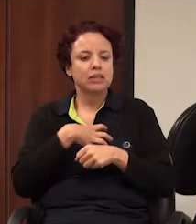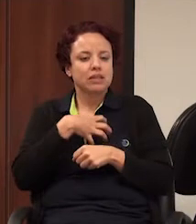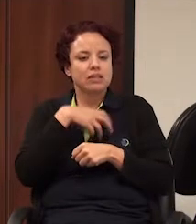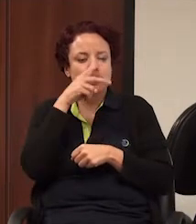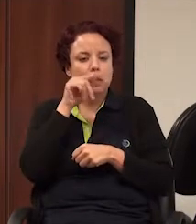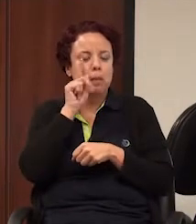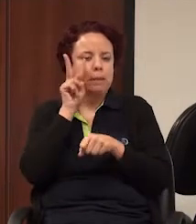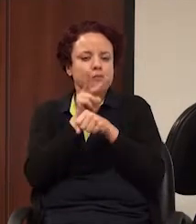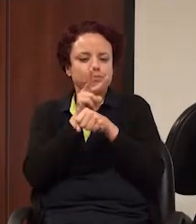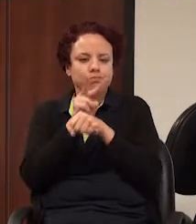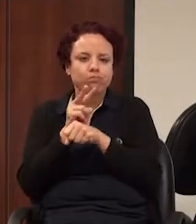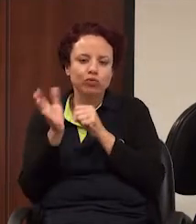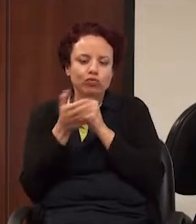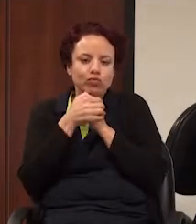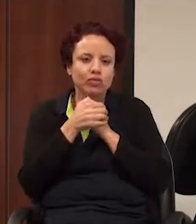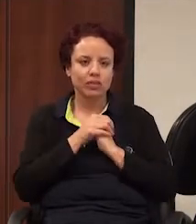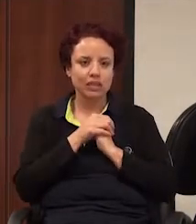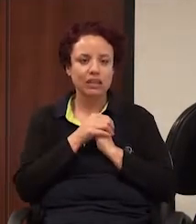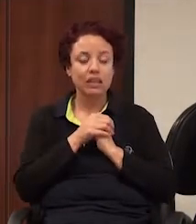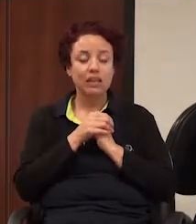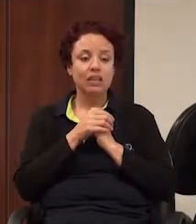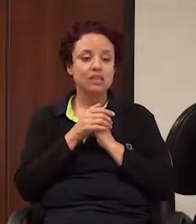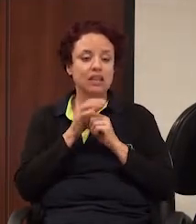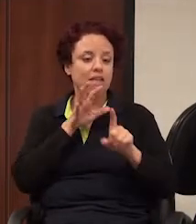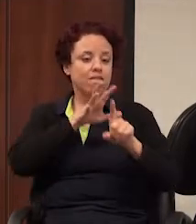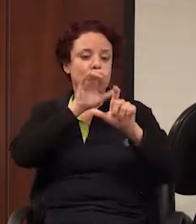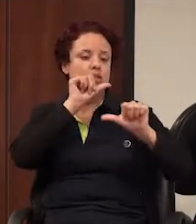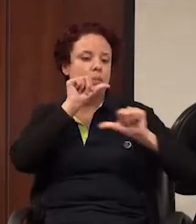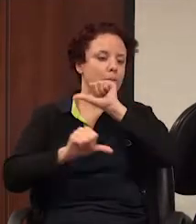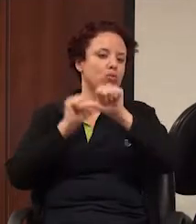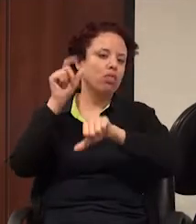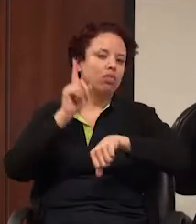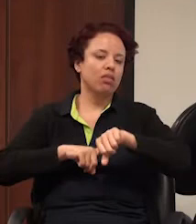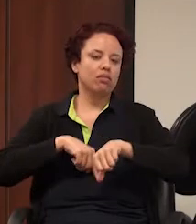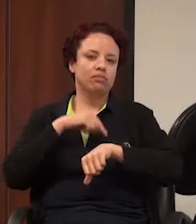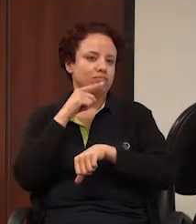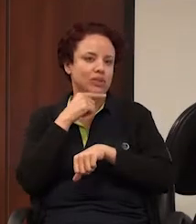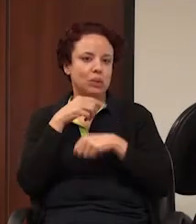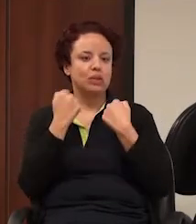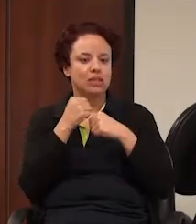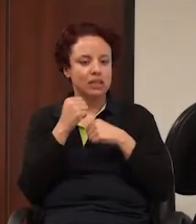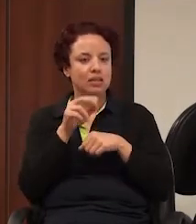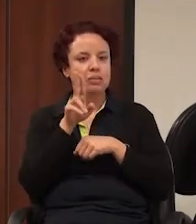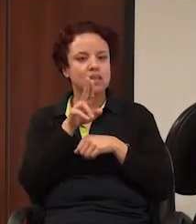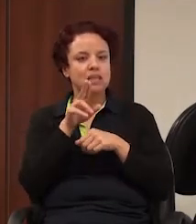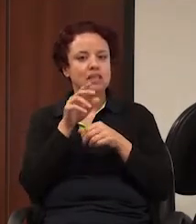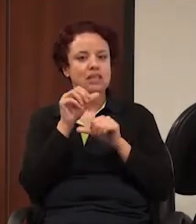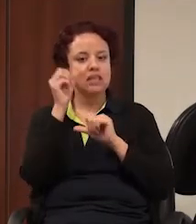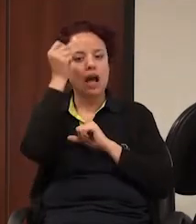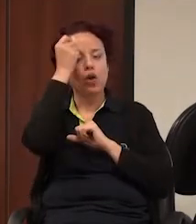paternalista, e para você mudar isso de uma hora para outra, né, se não for na base da educação, da mudança de